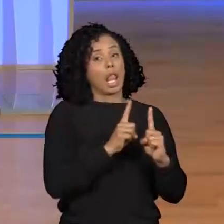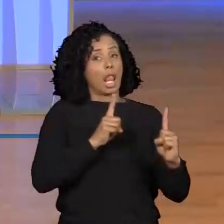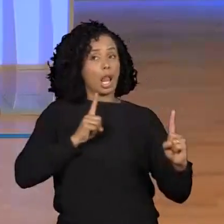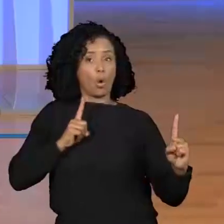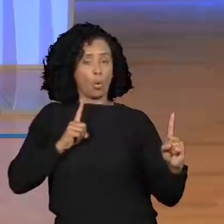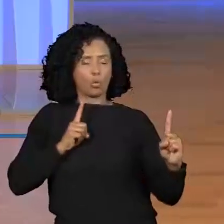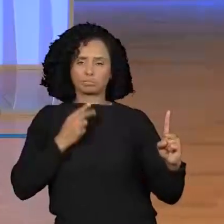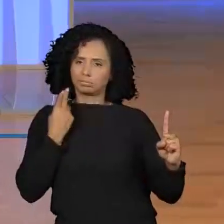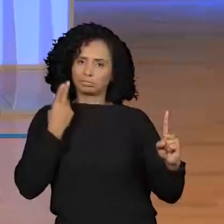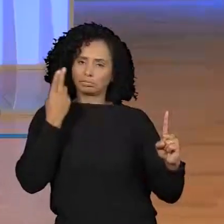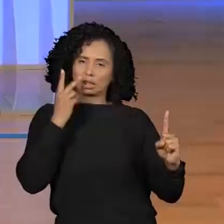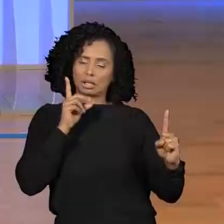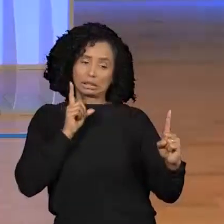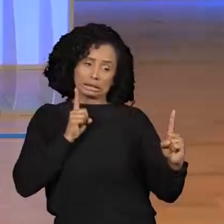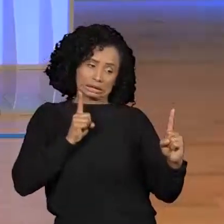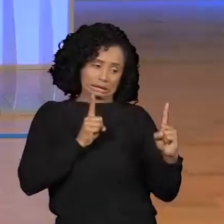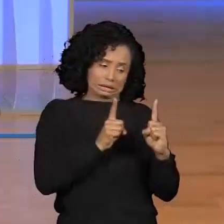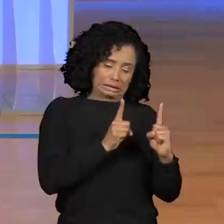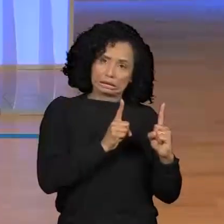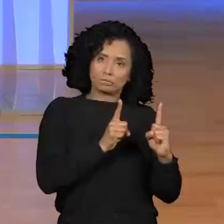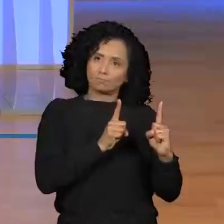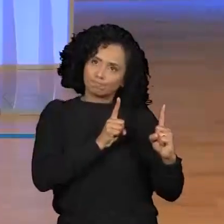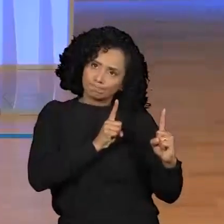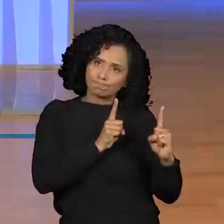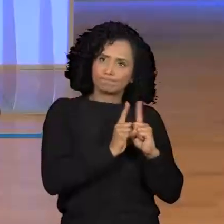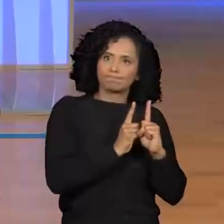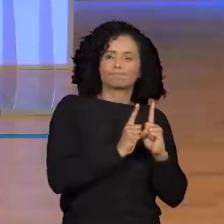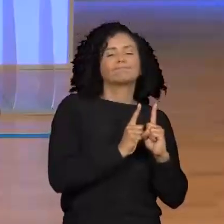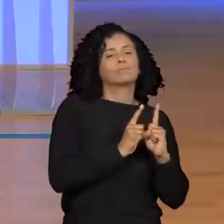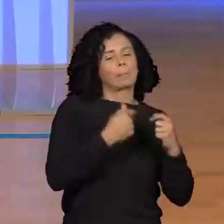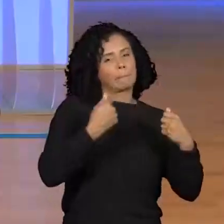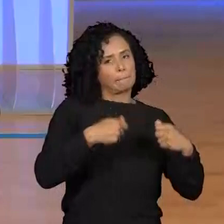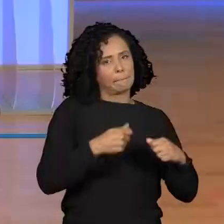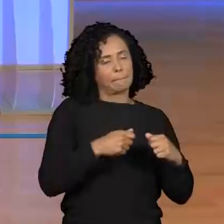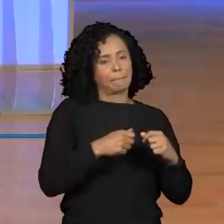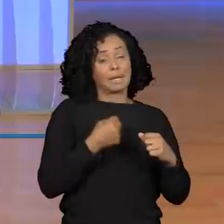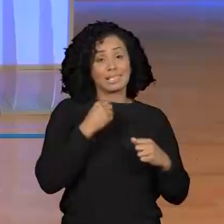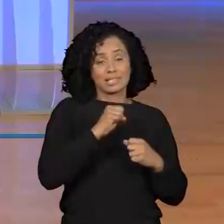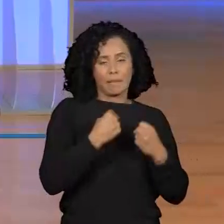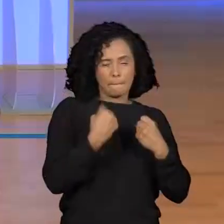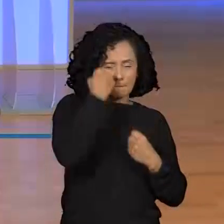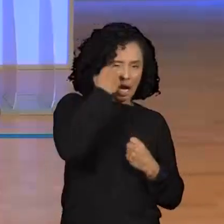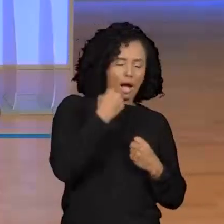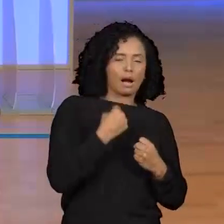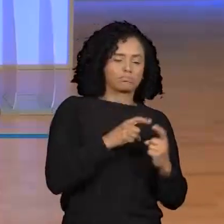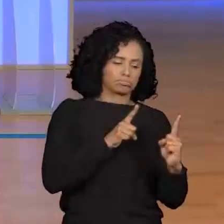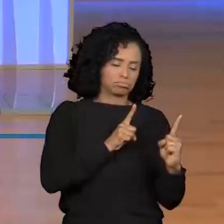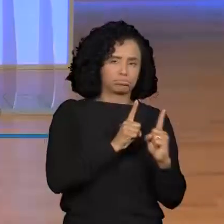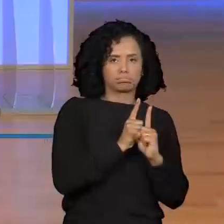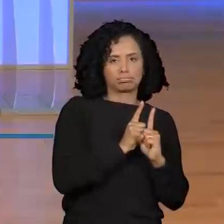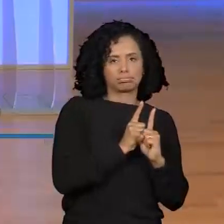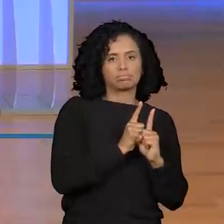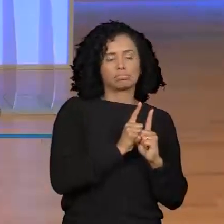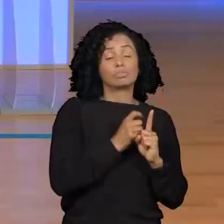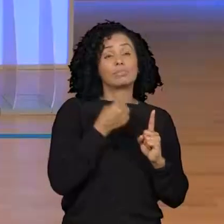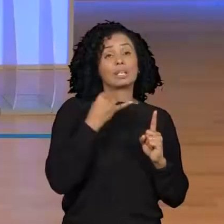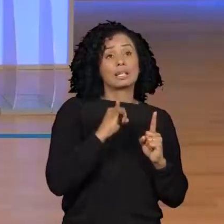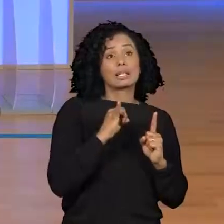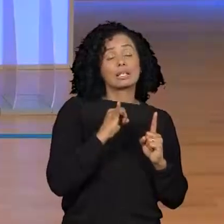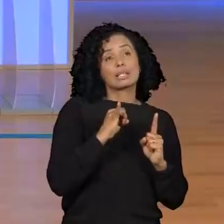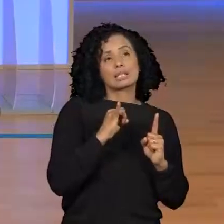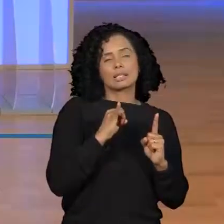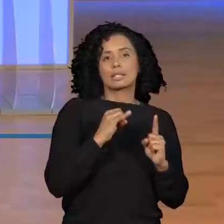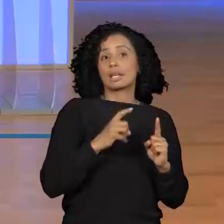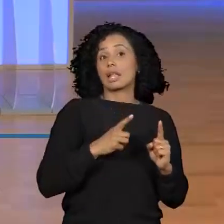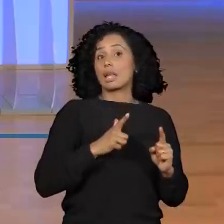longe, eu não acerto. Acerta. Só se pegar o tênis assim, aí já não é luta. Aí já não é luta, né? Já a gente entra na característica de briga. Então, eu preciso